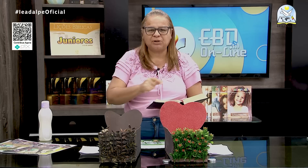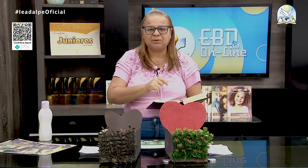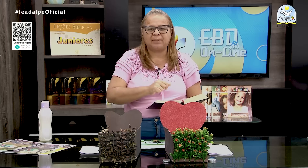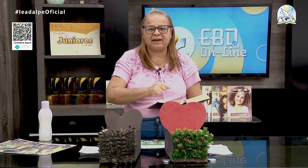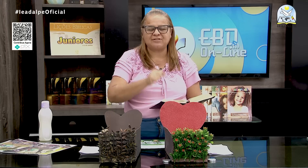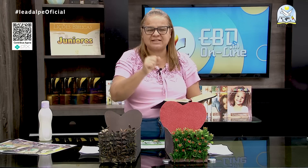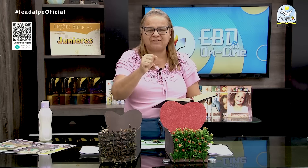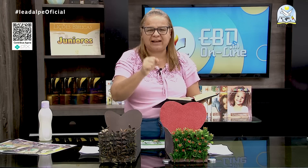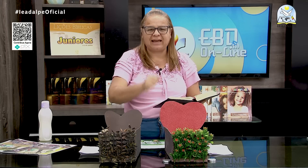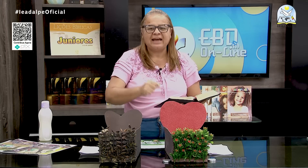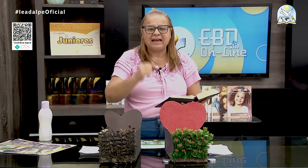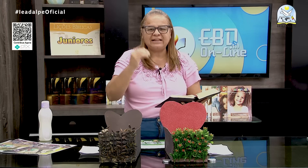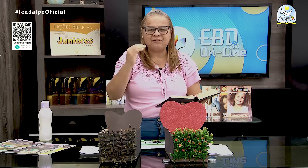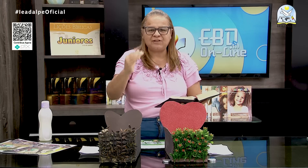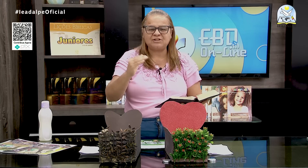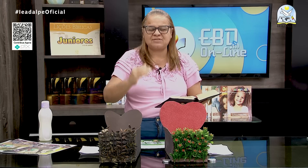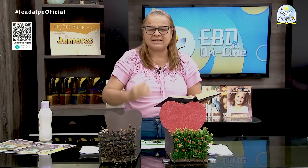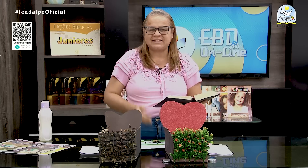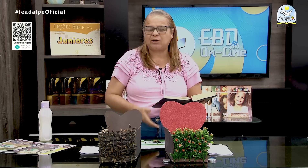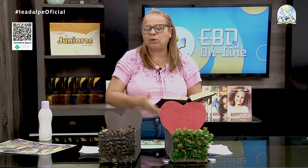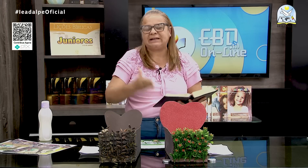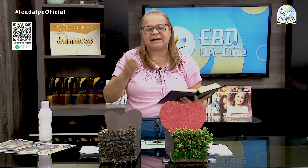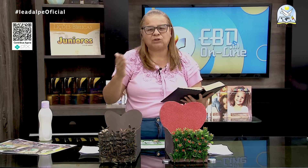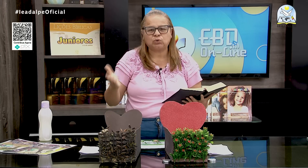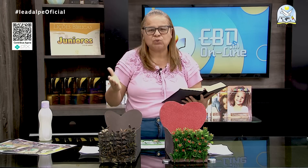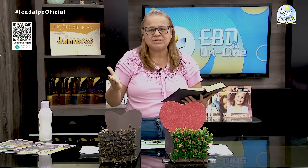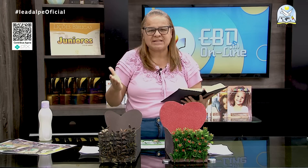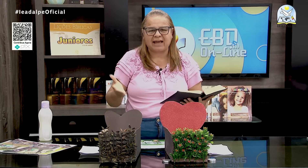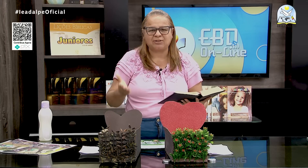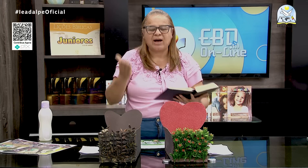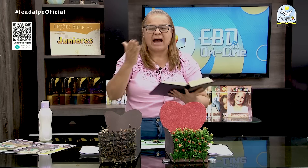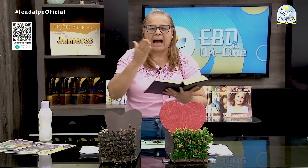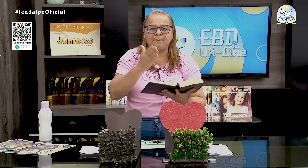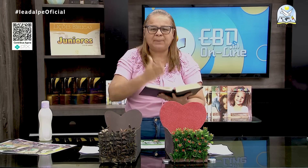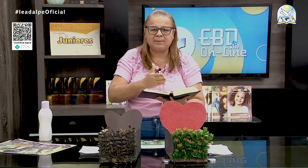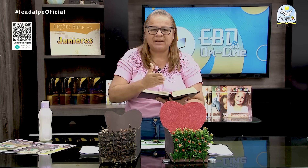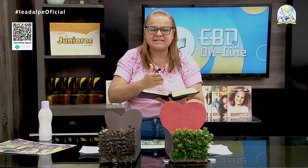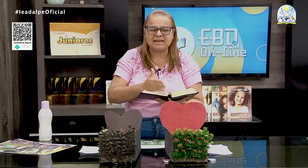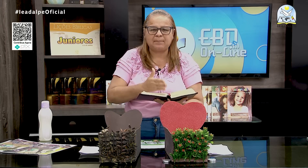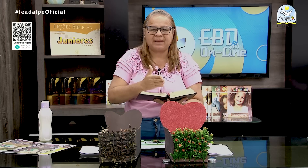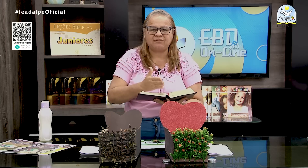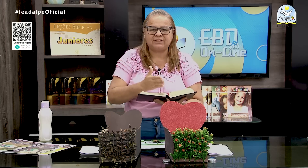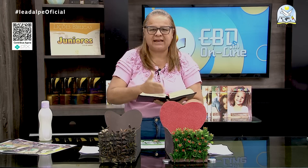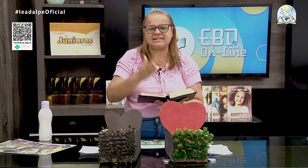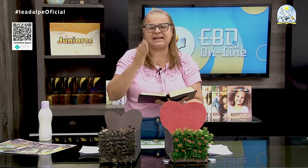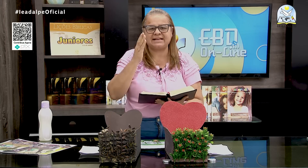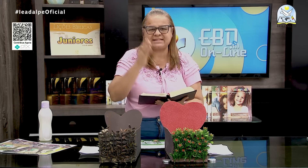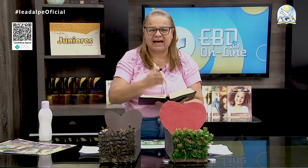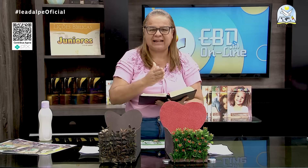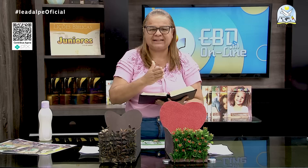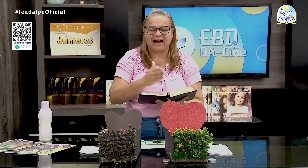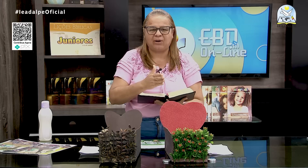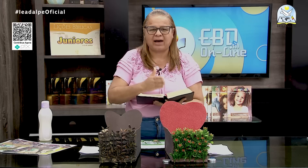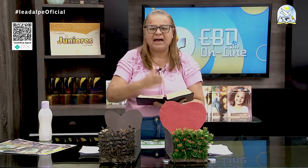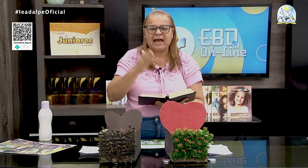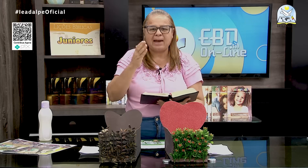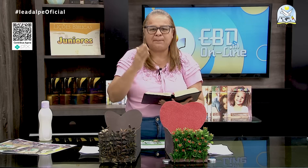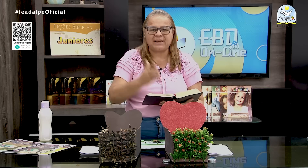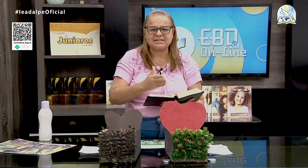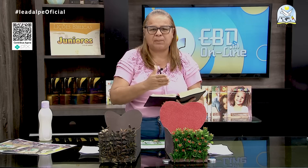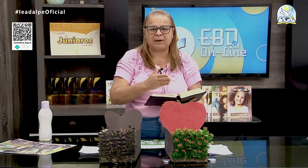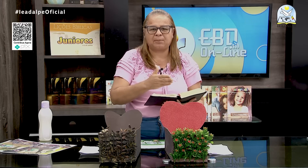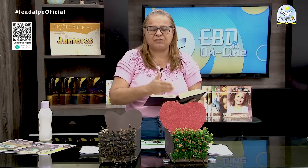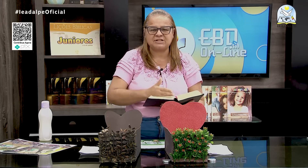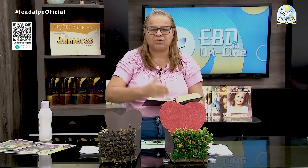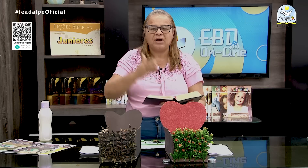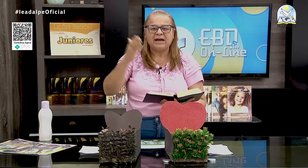você diz muito bem você vai ler e de vídeos Versículo e dá tudo certo a Bíblia sempre evidência na sala de aula é